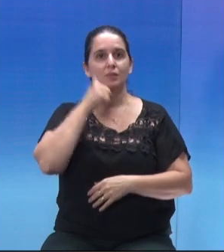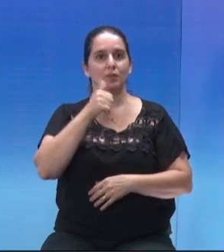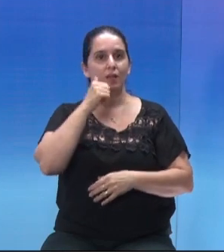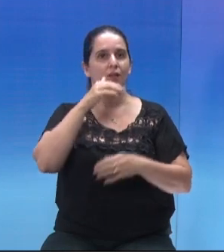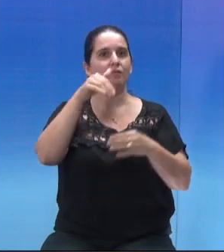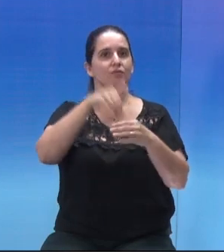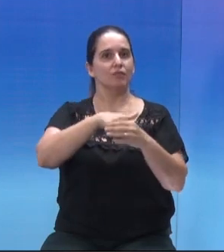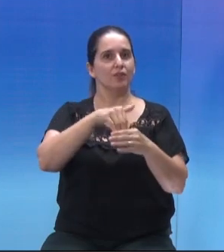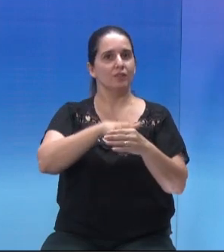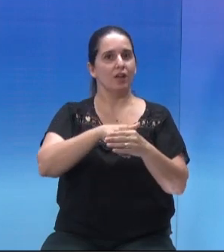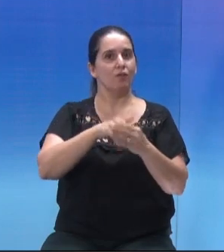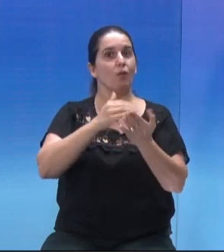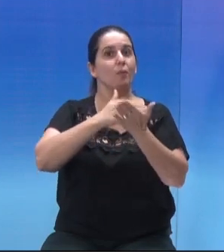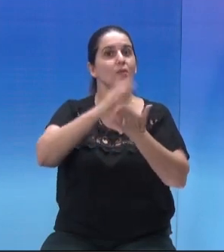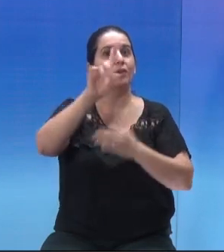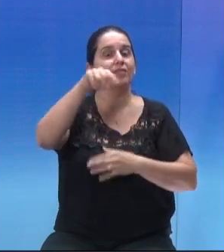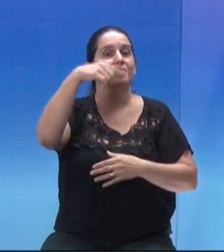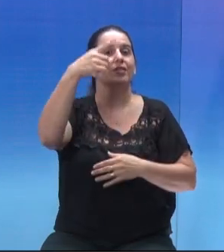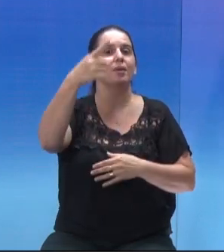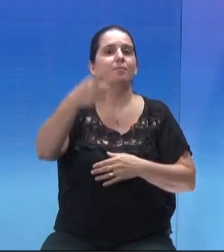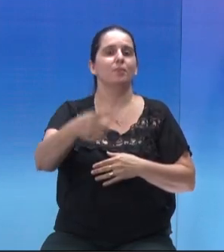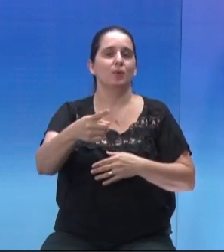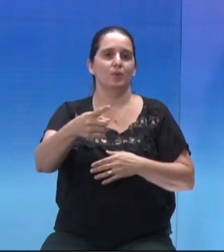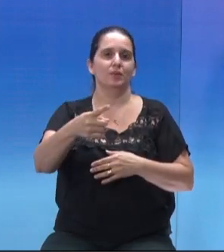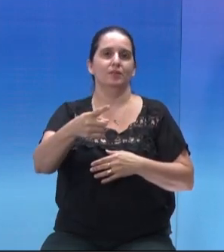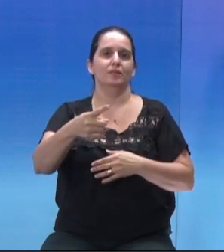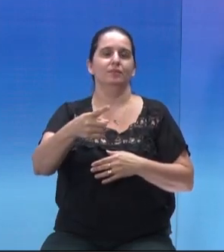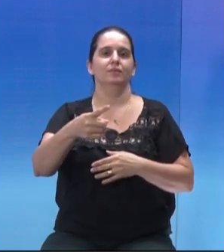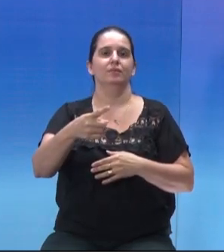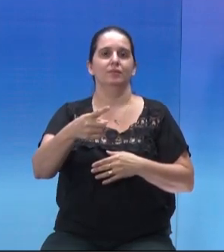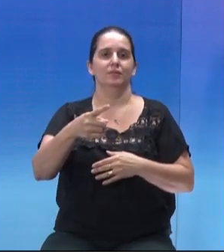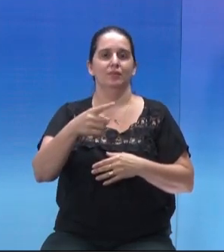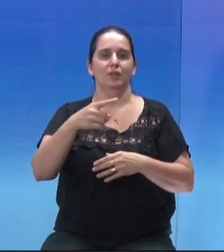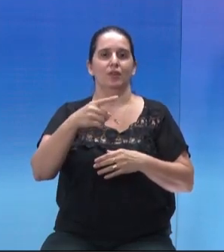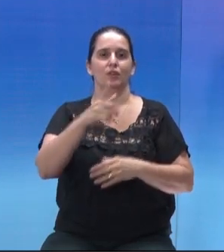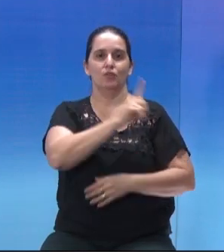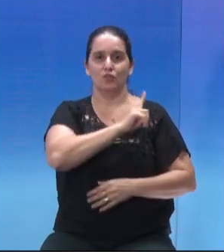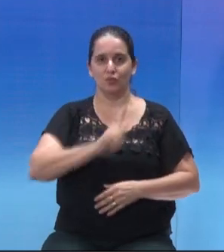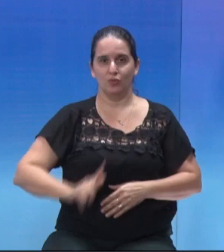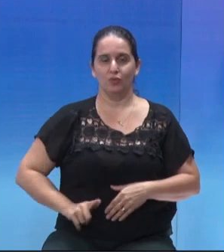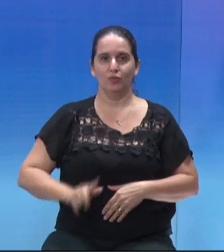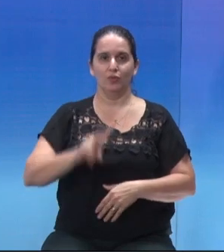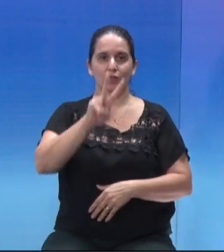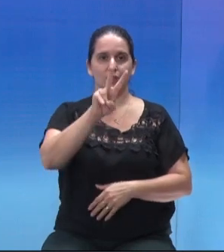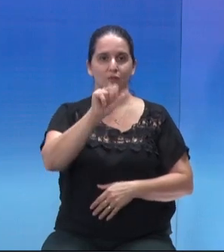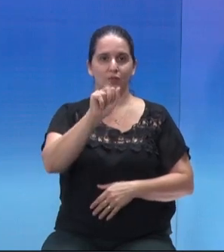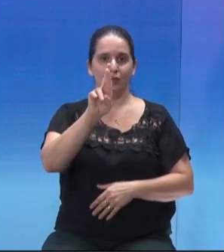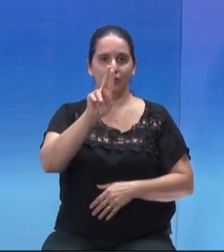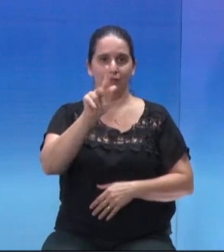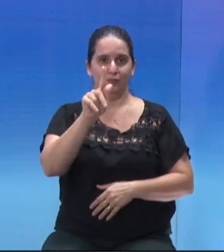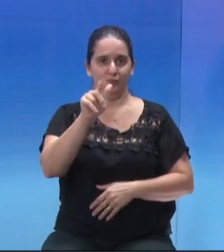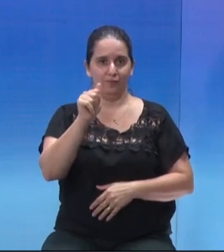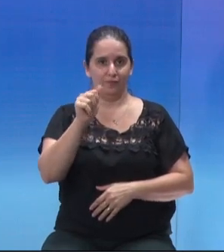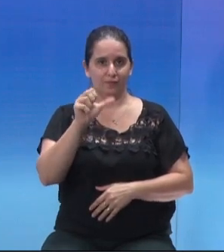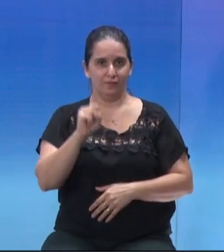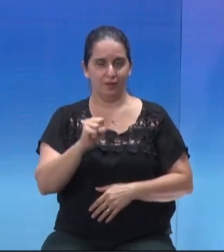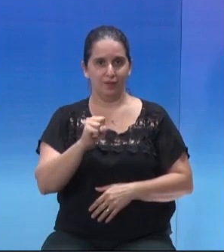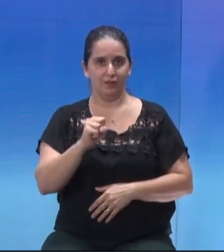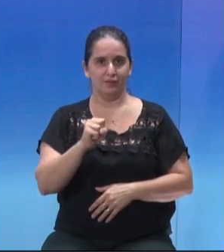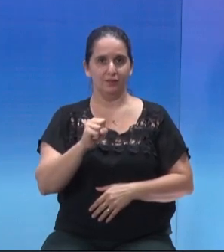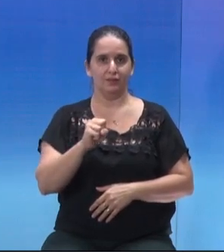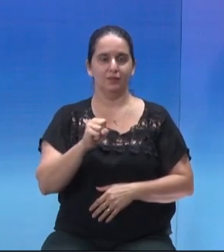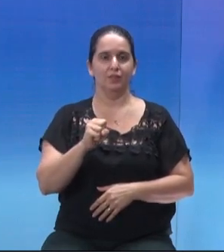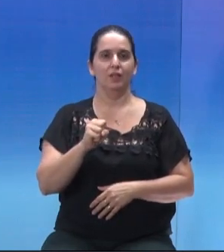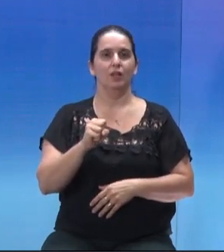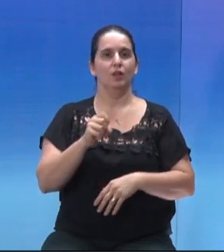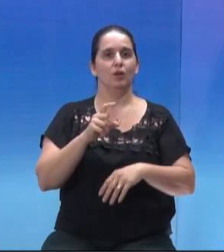Getúlio Vargas deu o sufrágio universal para as mulheres, né, então foi esse movimento do sufrágio, né, na época do Getúlio